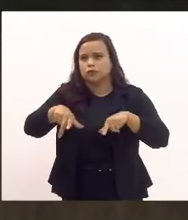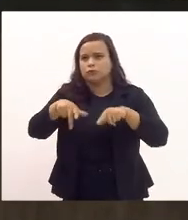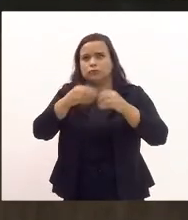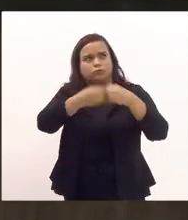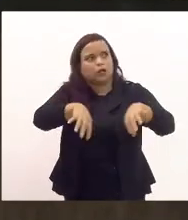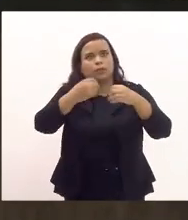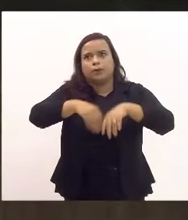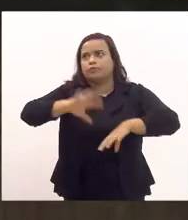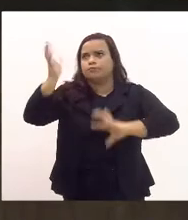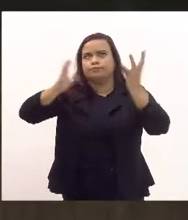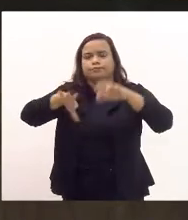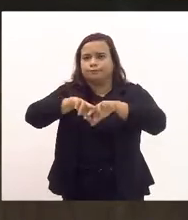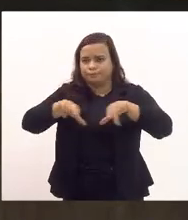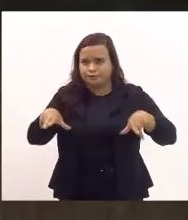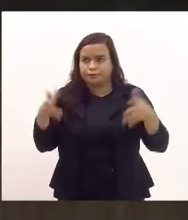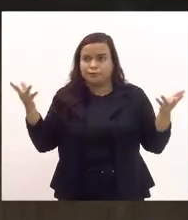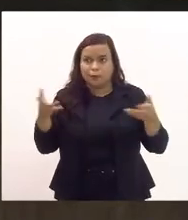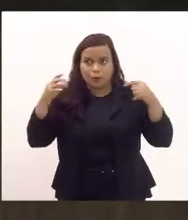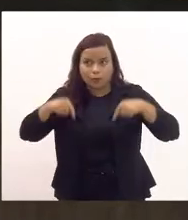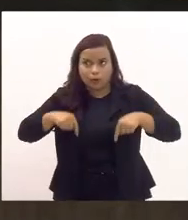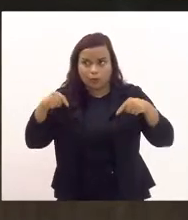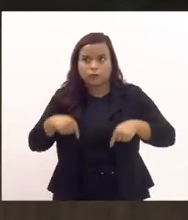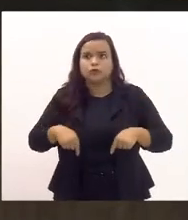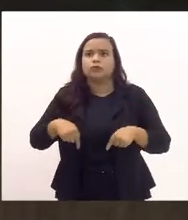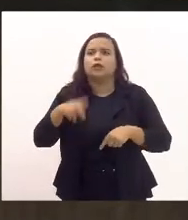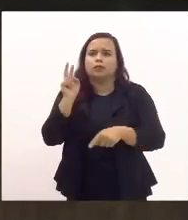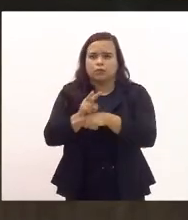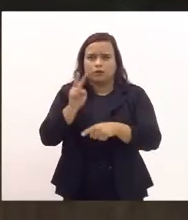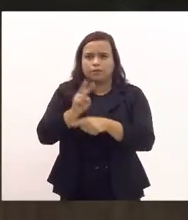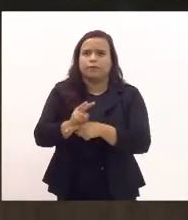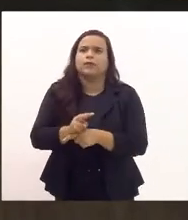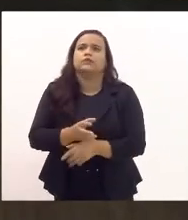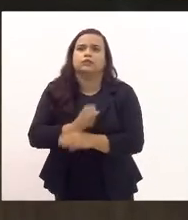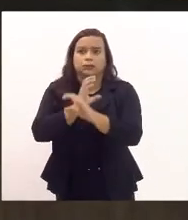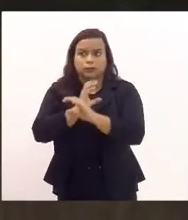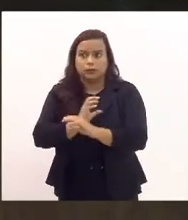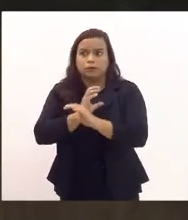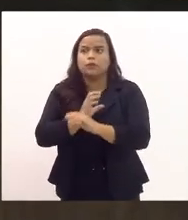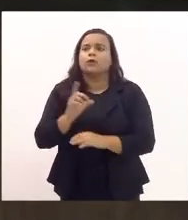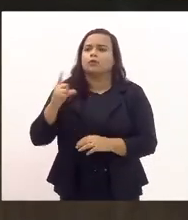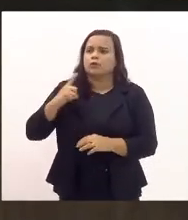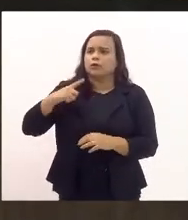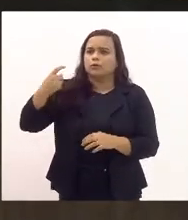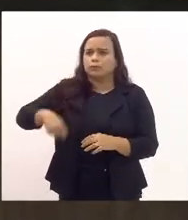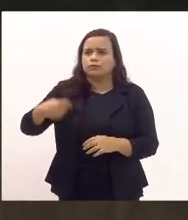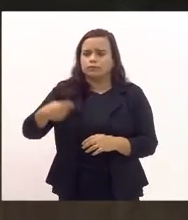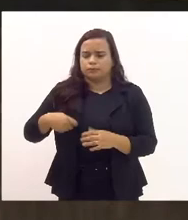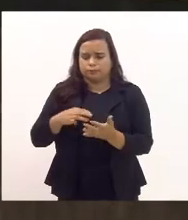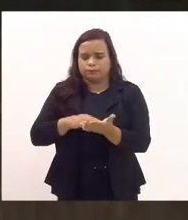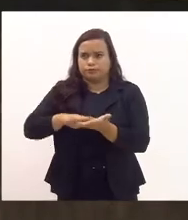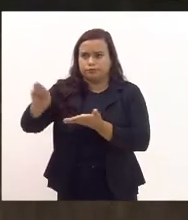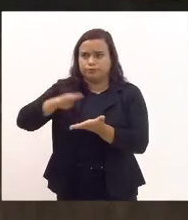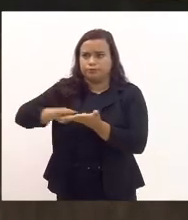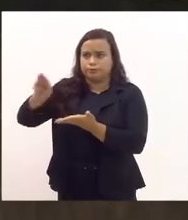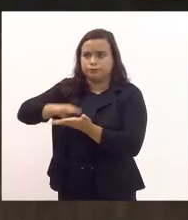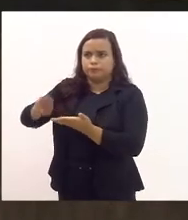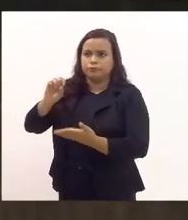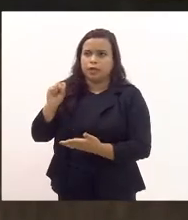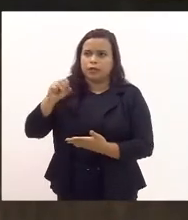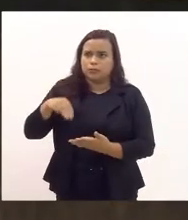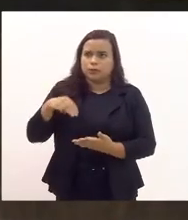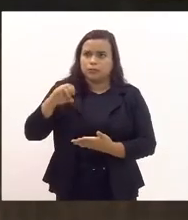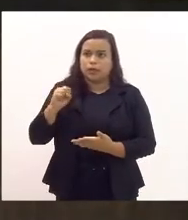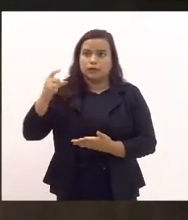desastres hoje as defesas civis elas contam com serviço de SMS para alertar a